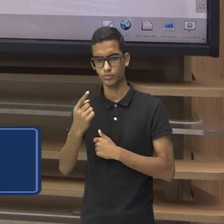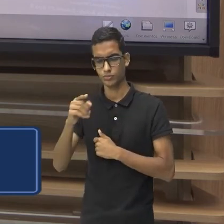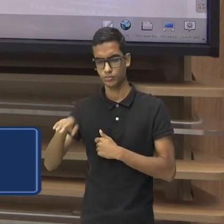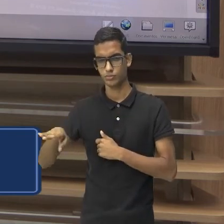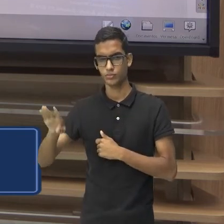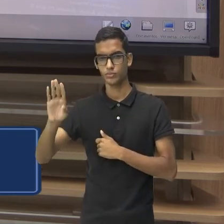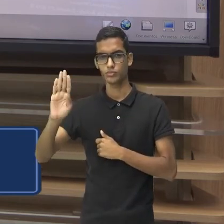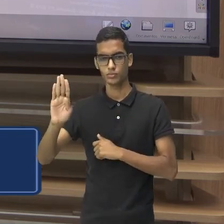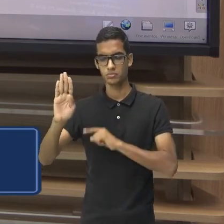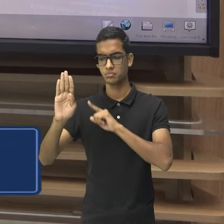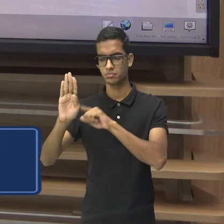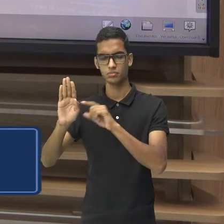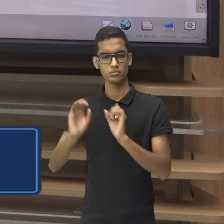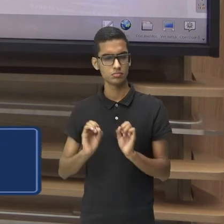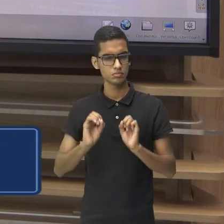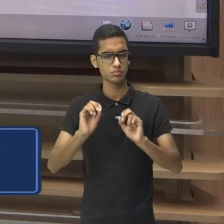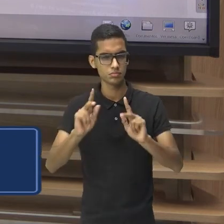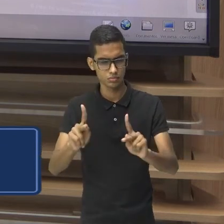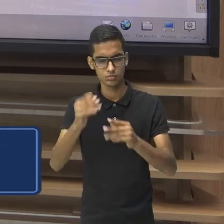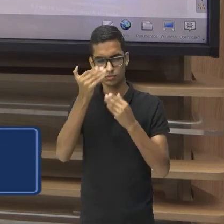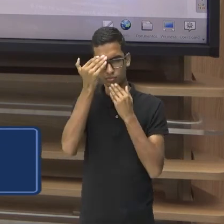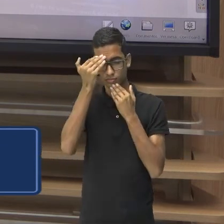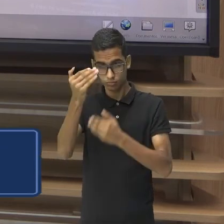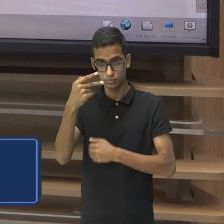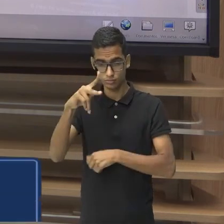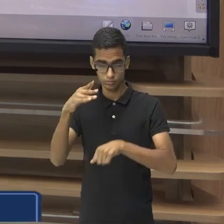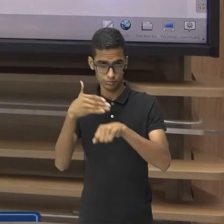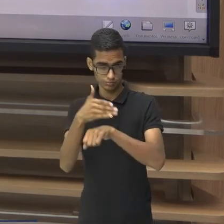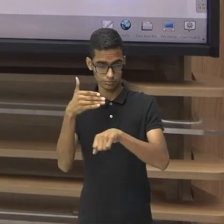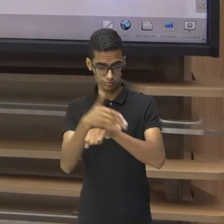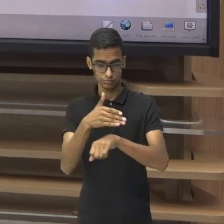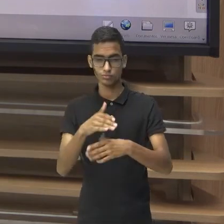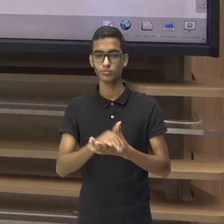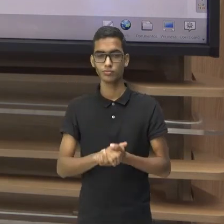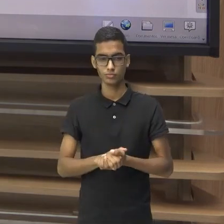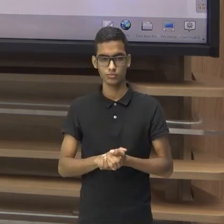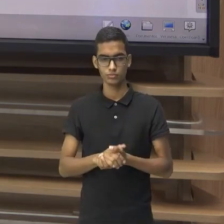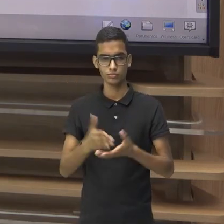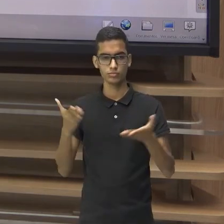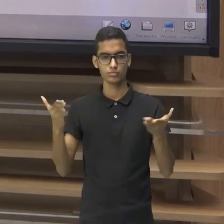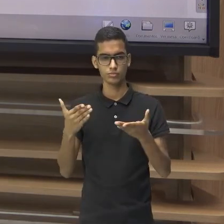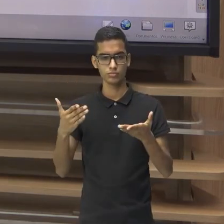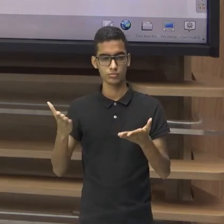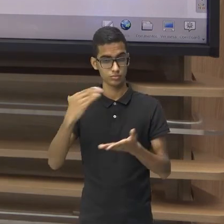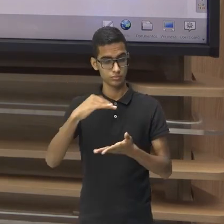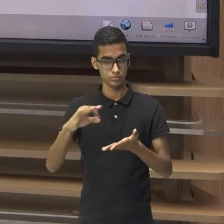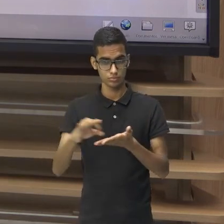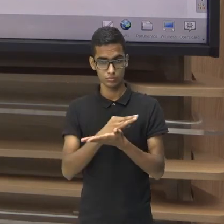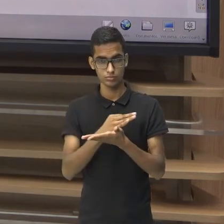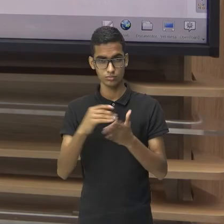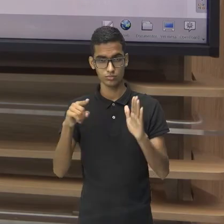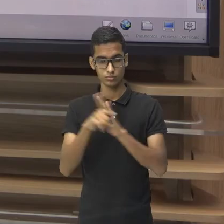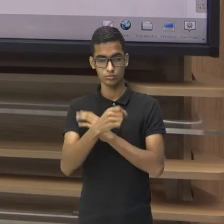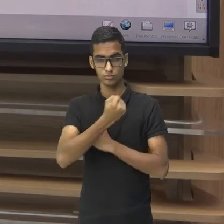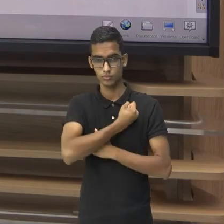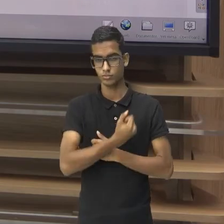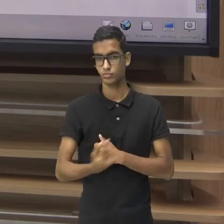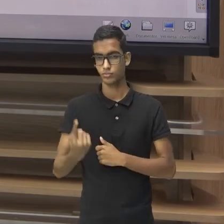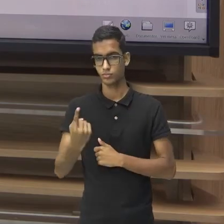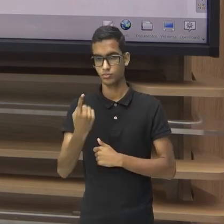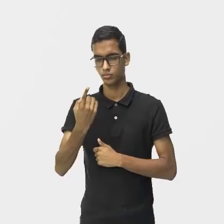bola. Ok, Maria, muito obrigado pela participação. Mas vamos agora corrigir, então, essa questão número 1, só